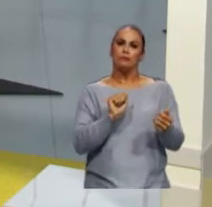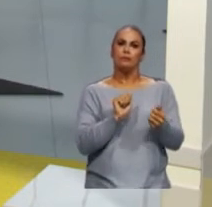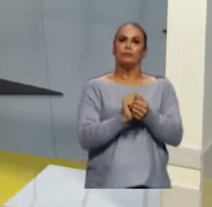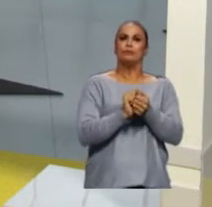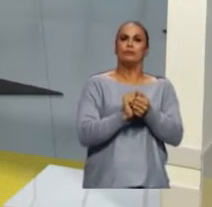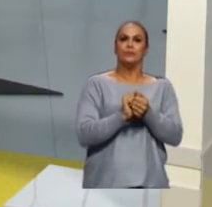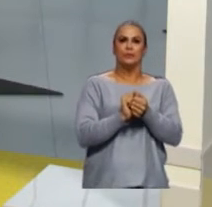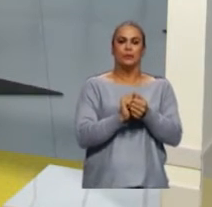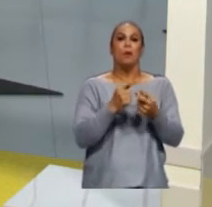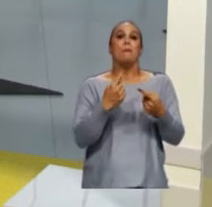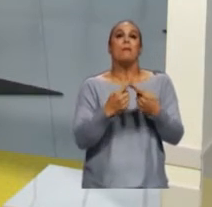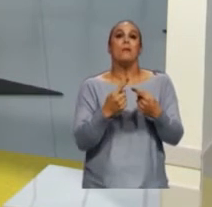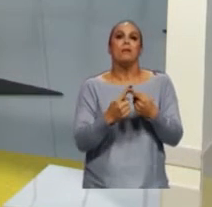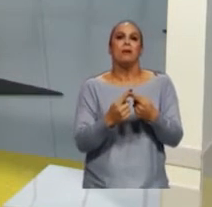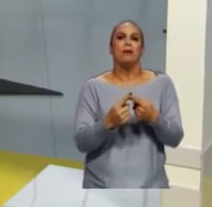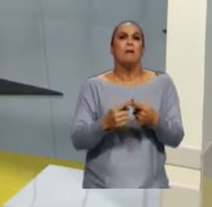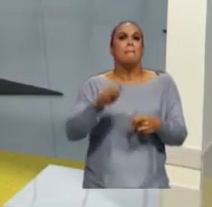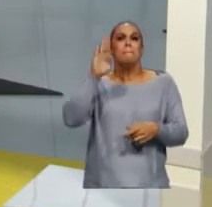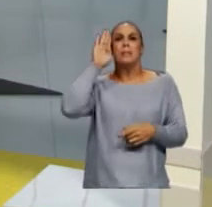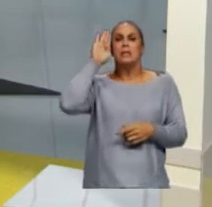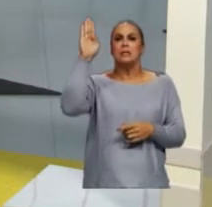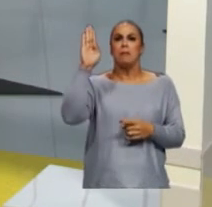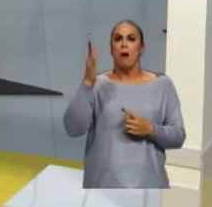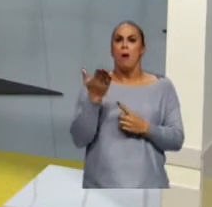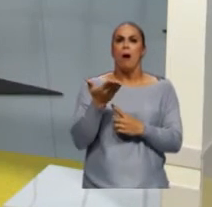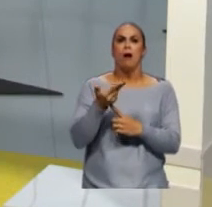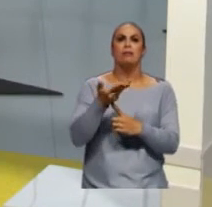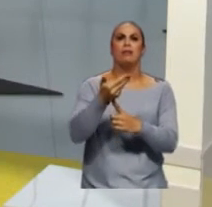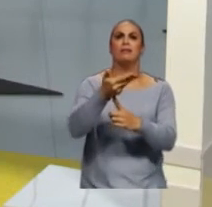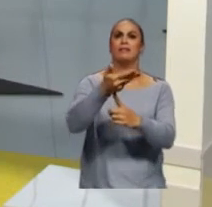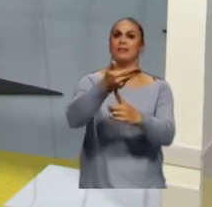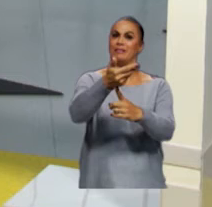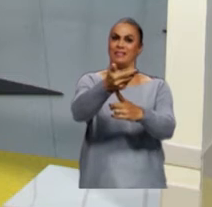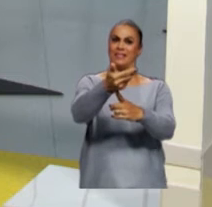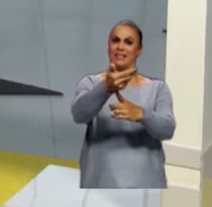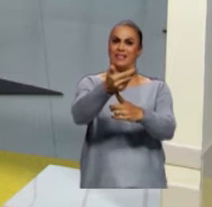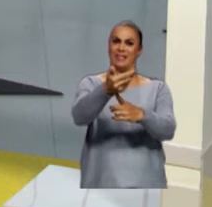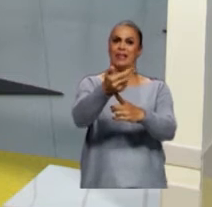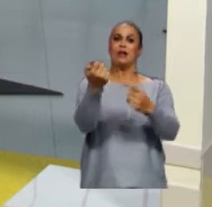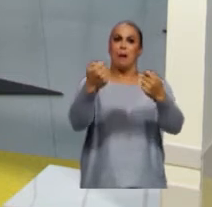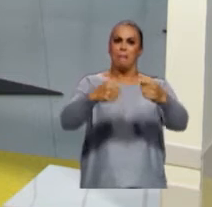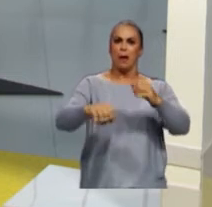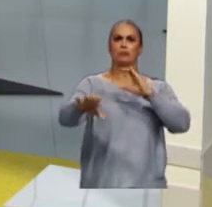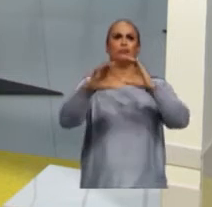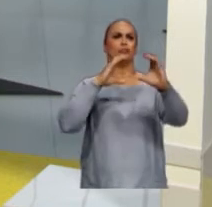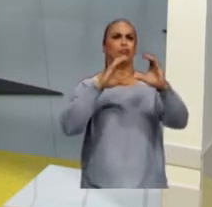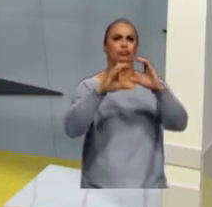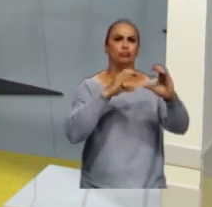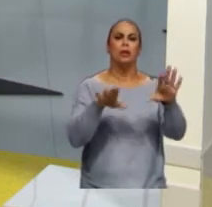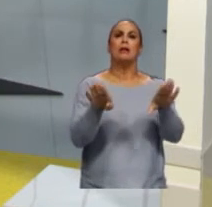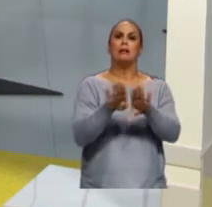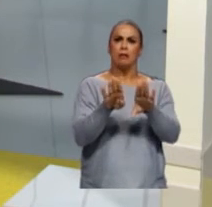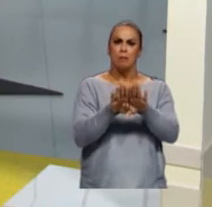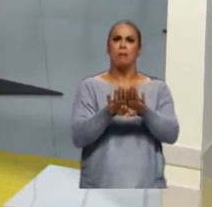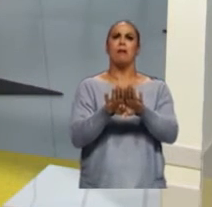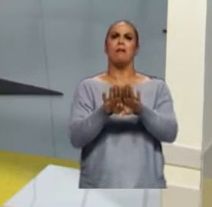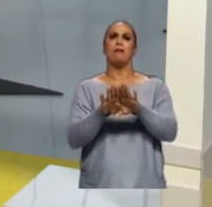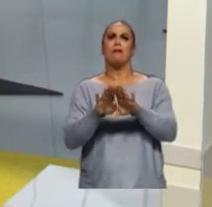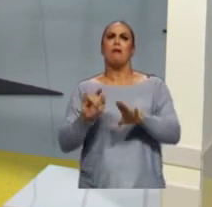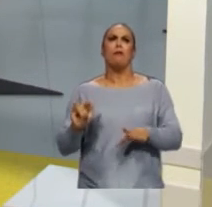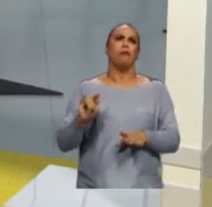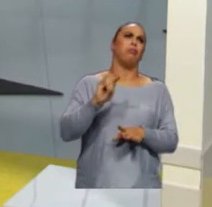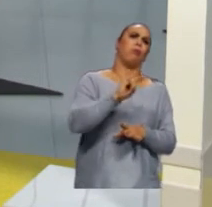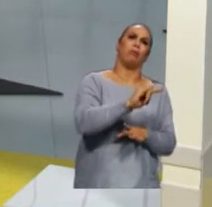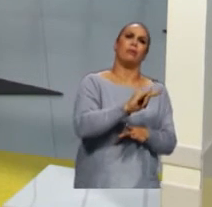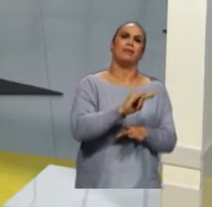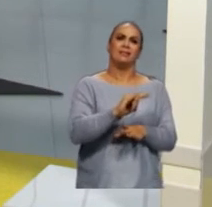principalmente pelos meios de comunicação e pela evolução dos nossos meios de transporte. Quais são as